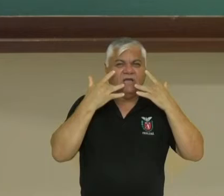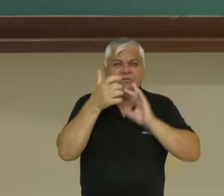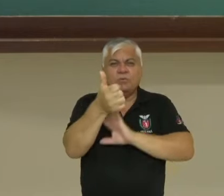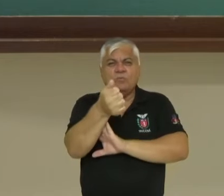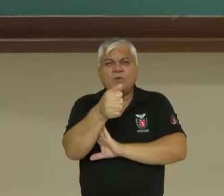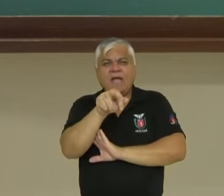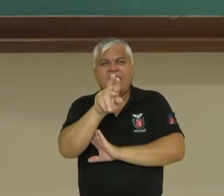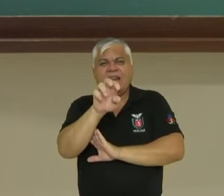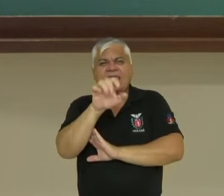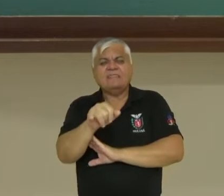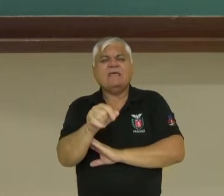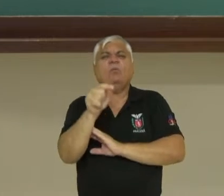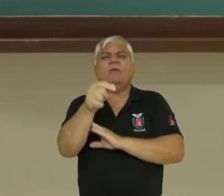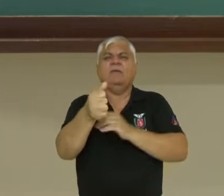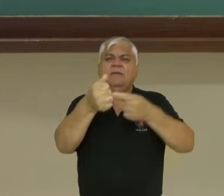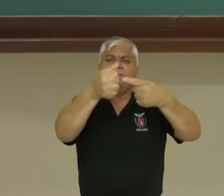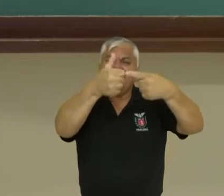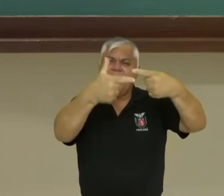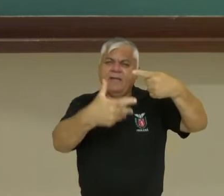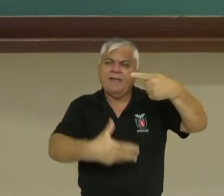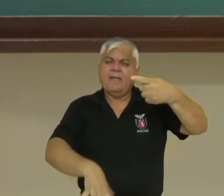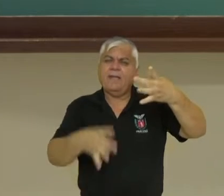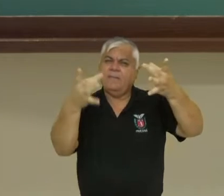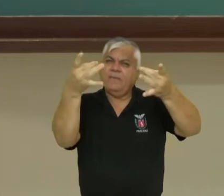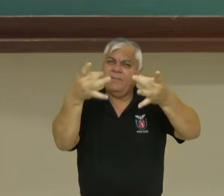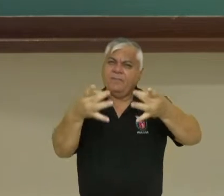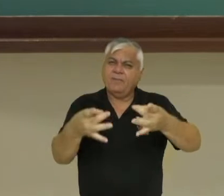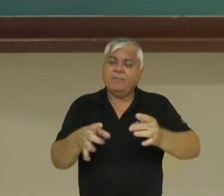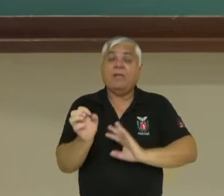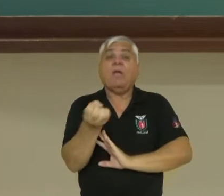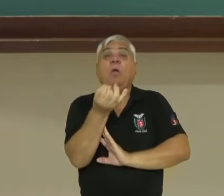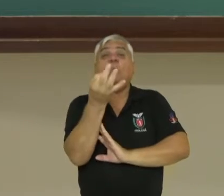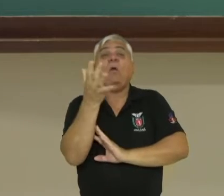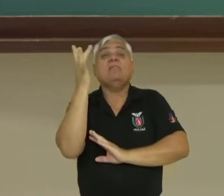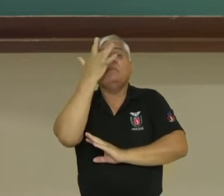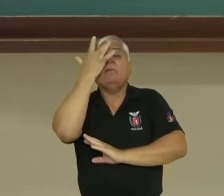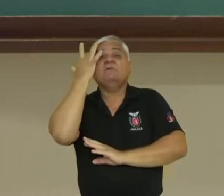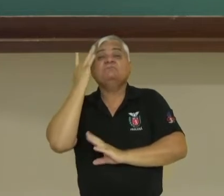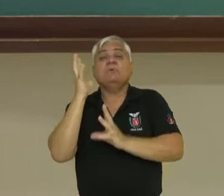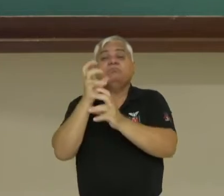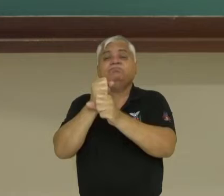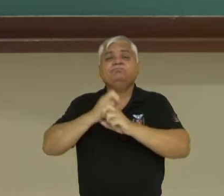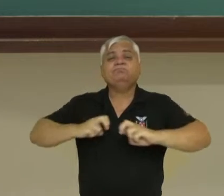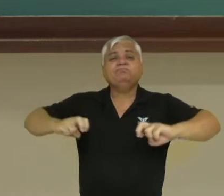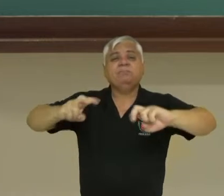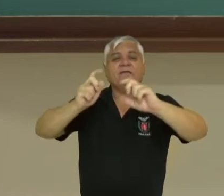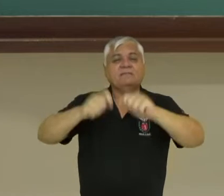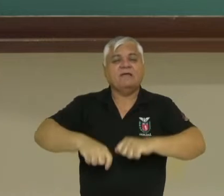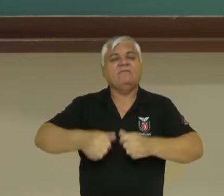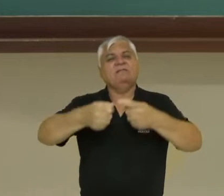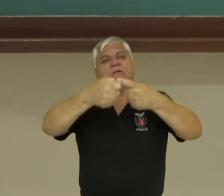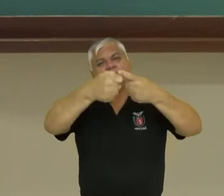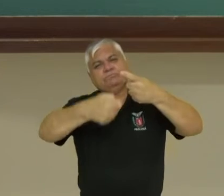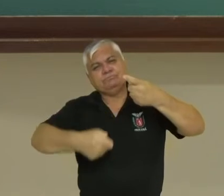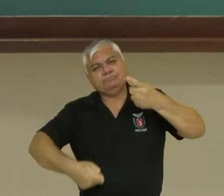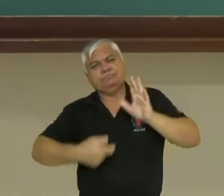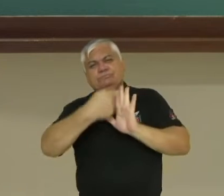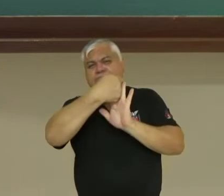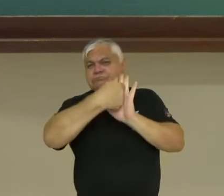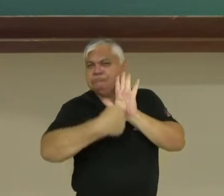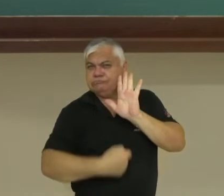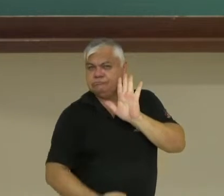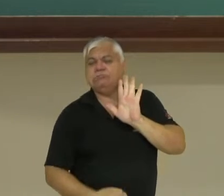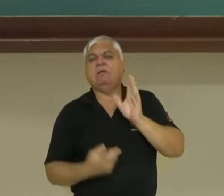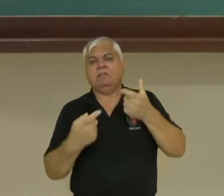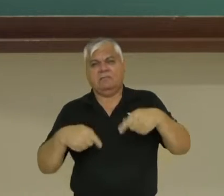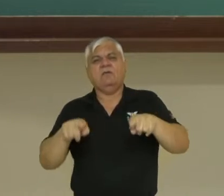formato? Então vocês vão falar sobre isso, sobre essa capacidade desse Circo Máximo, tá bom? Então fale um pouquinho, escrevam aí no caderno de